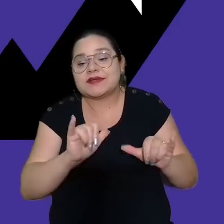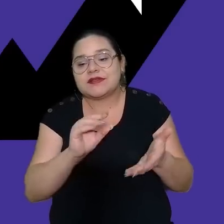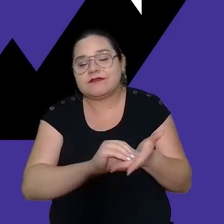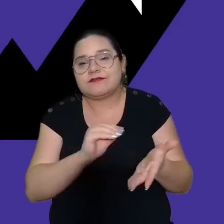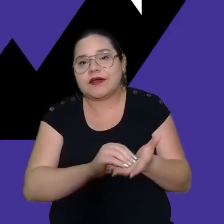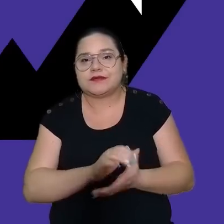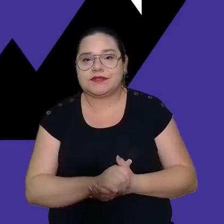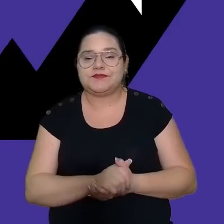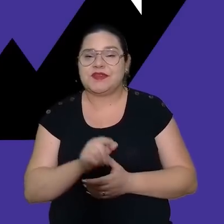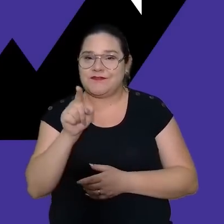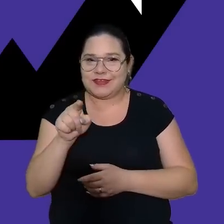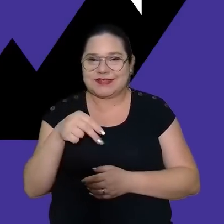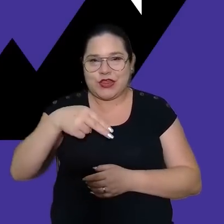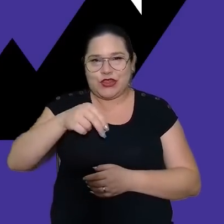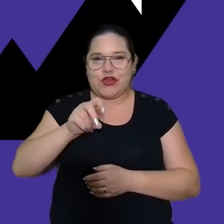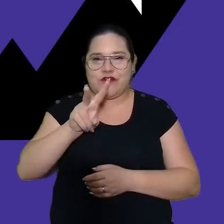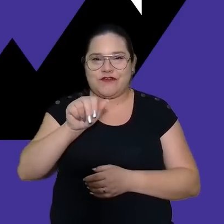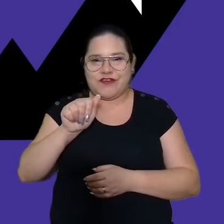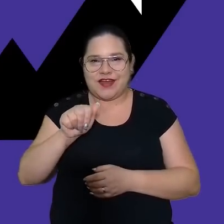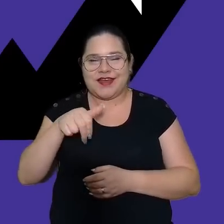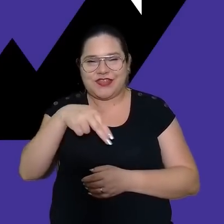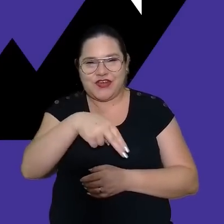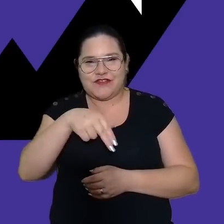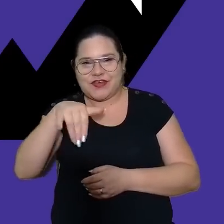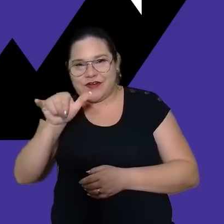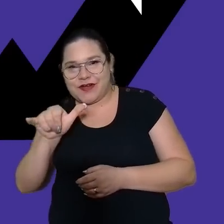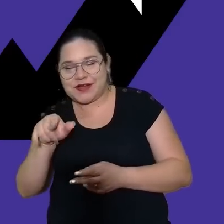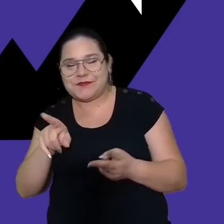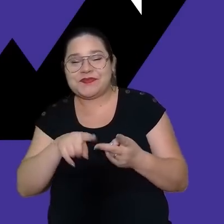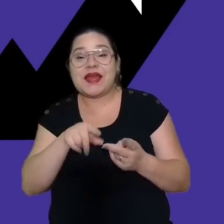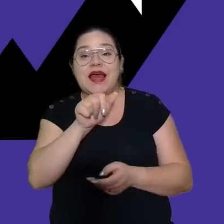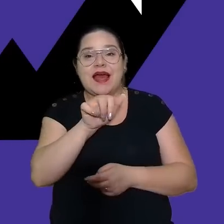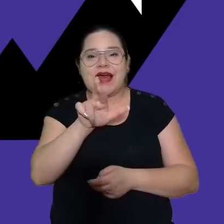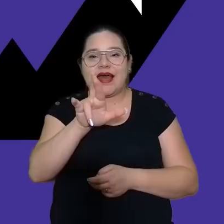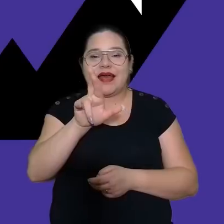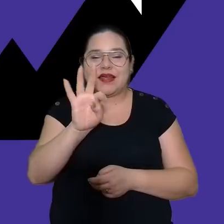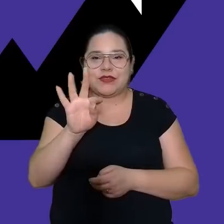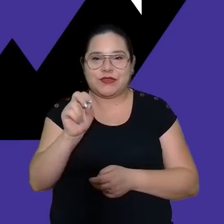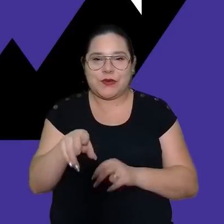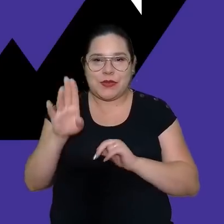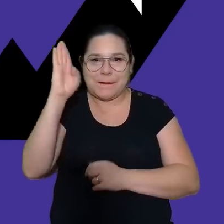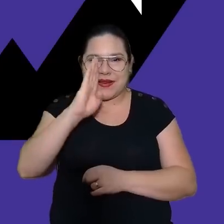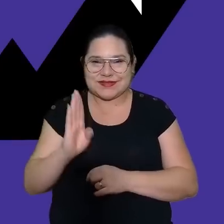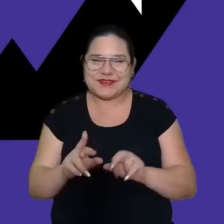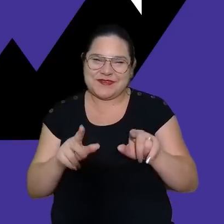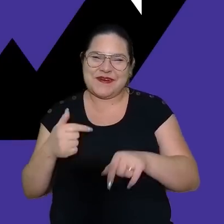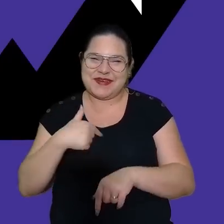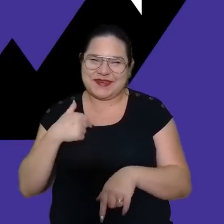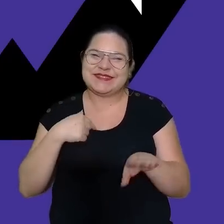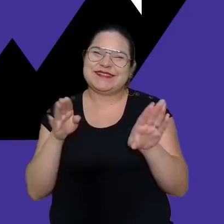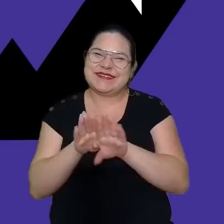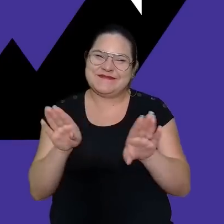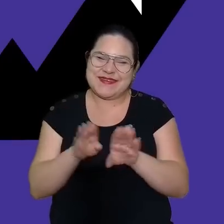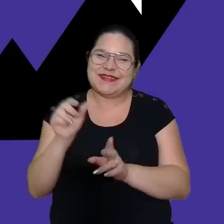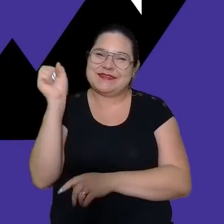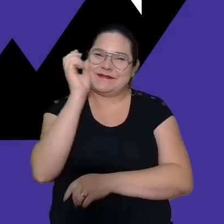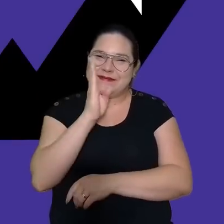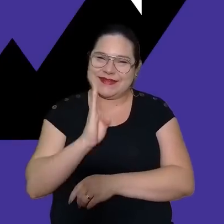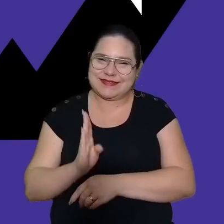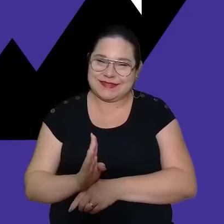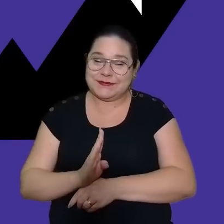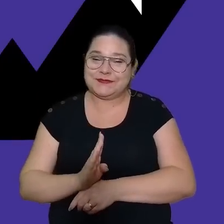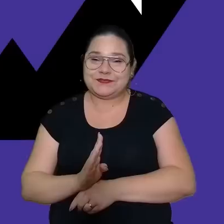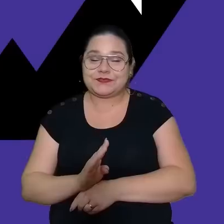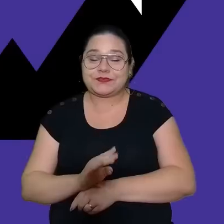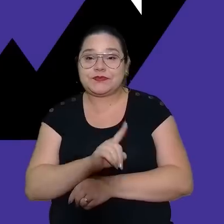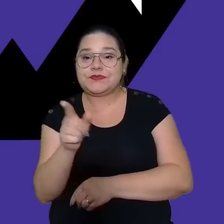o Marcos em Portugal. O Ayrton é o único que está no Brasil, assim como eu, que estou aqui em nossos estúdios, né? Então, acho que talvez